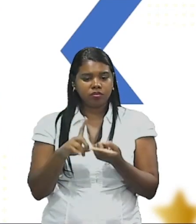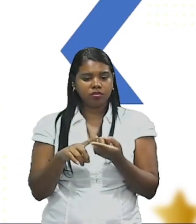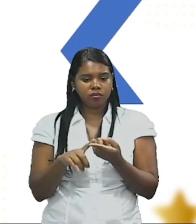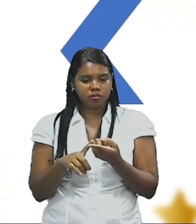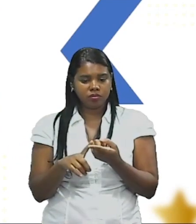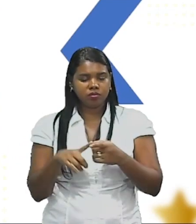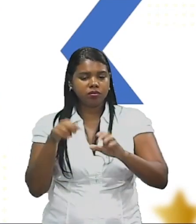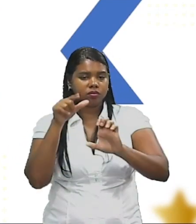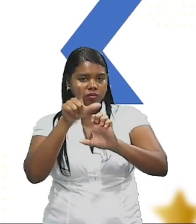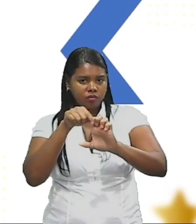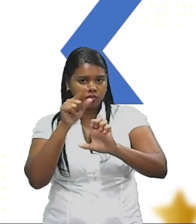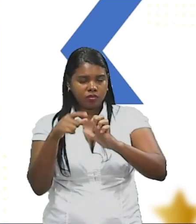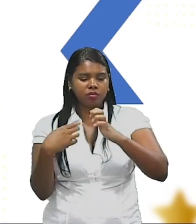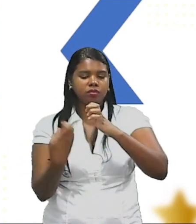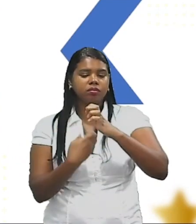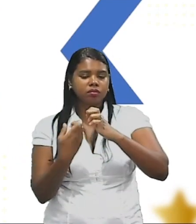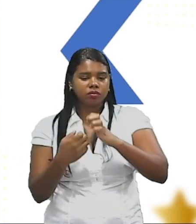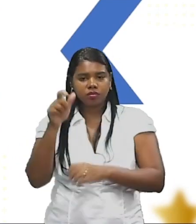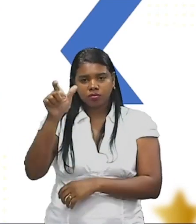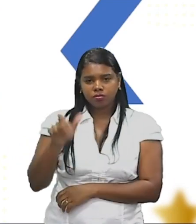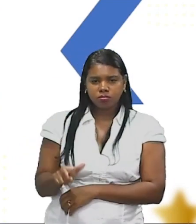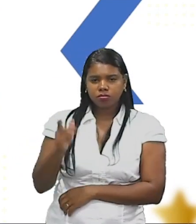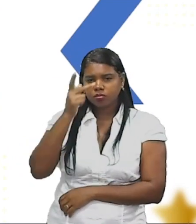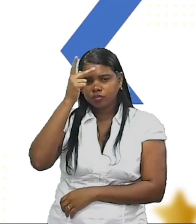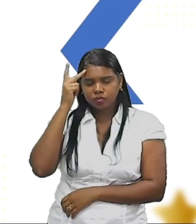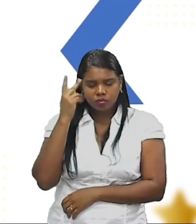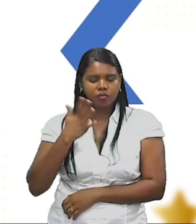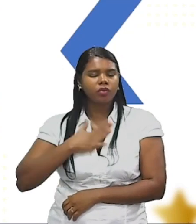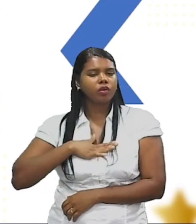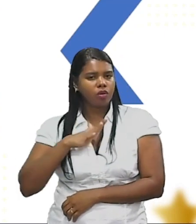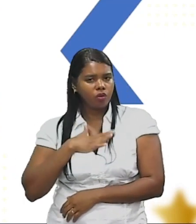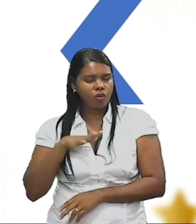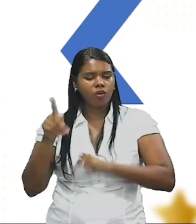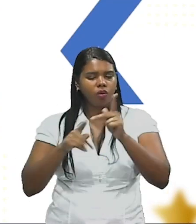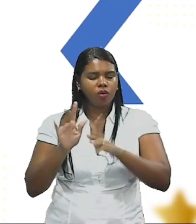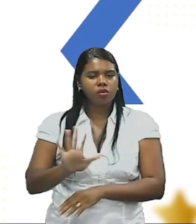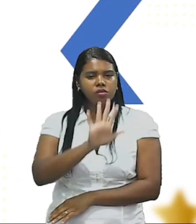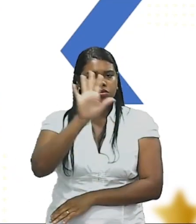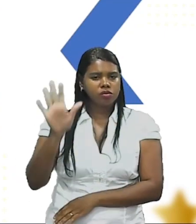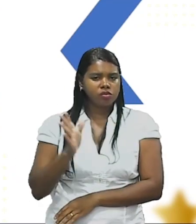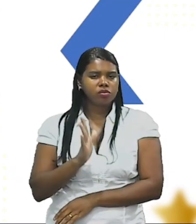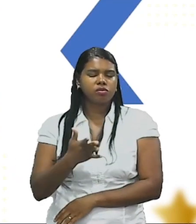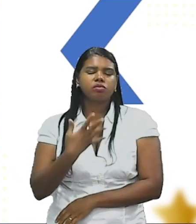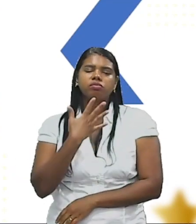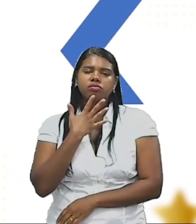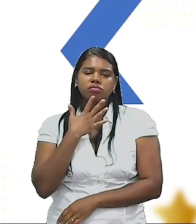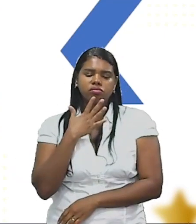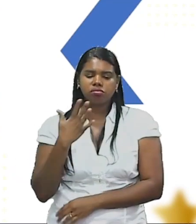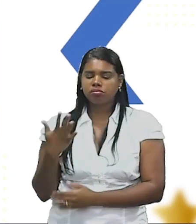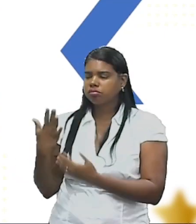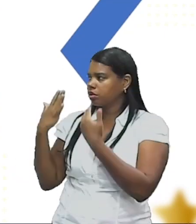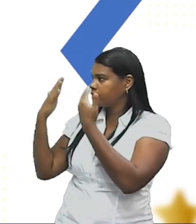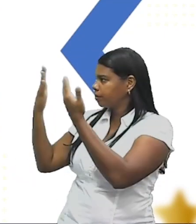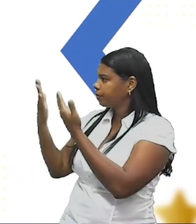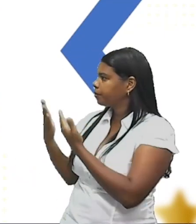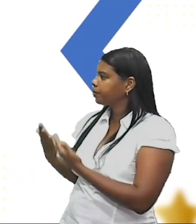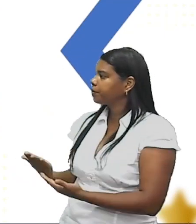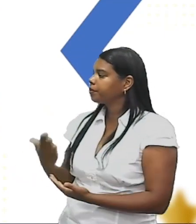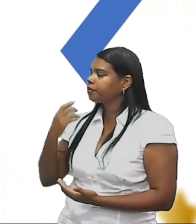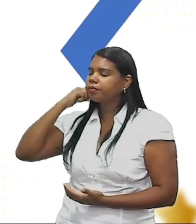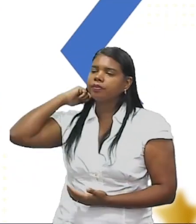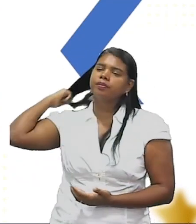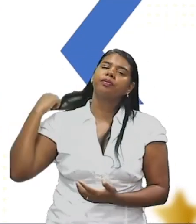nas empresas quanto também nos próprios clientes. Os clientes, né, a população, ela já tem esse conhecimento que a empresa que